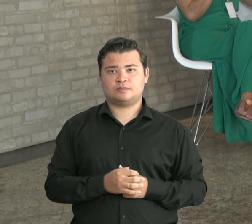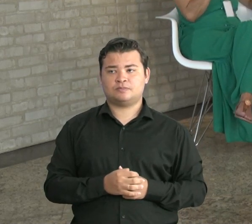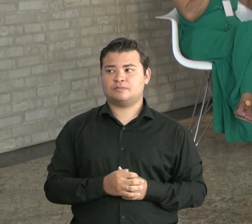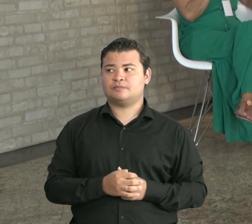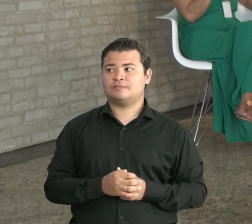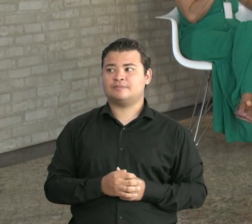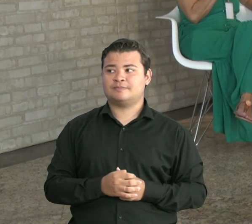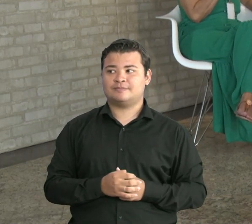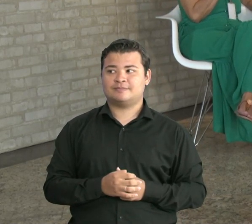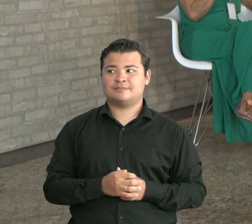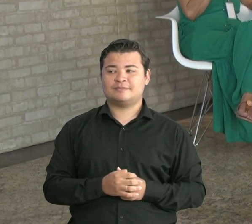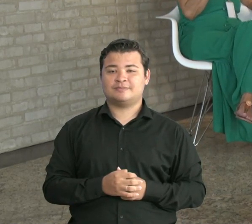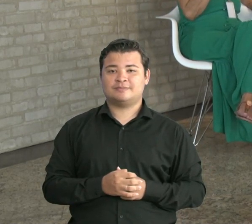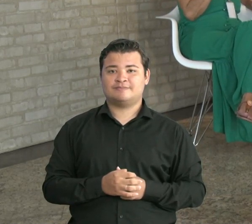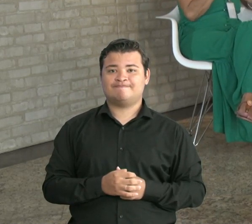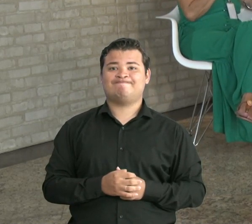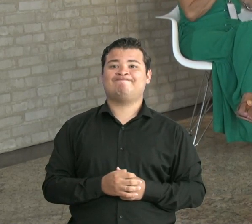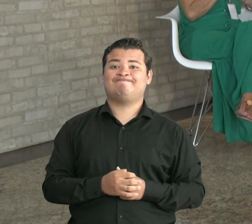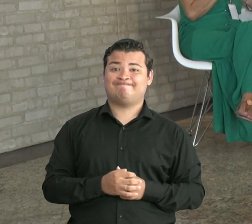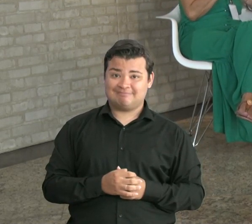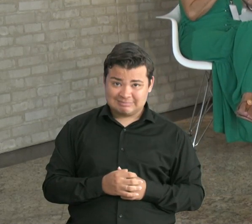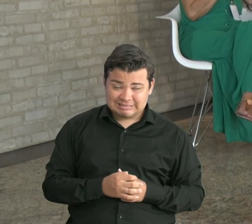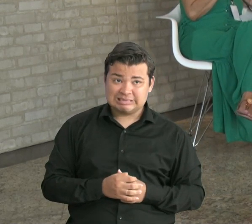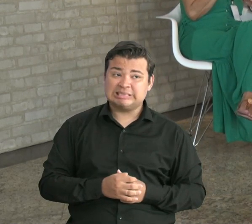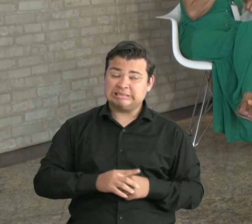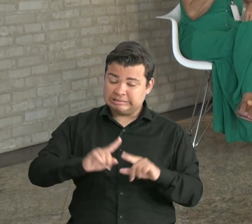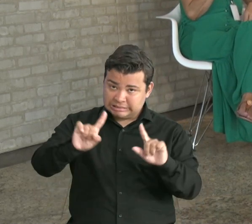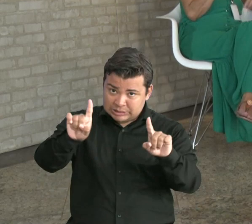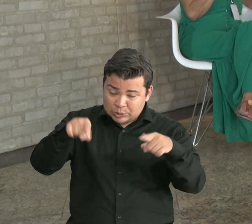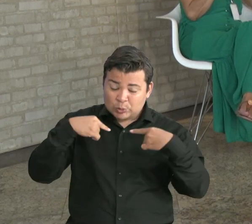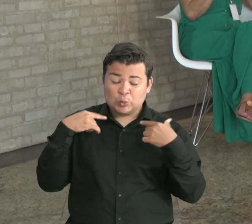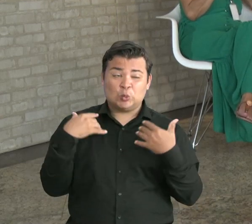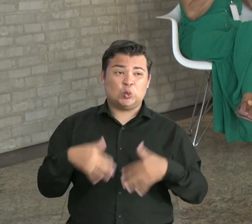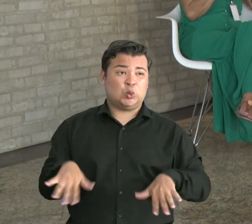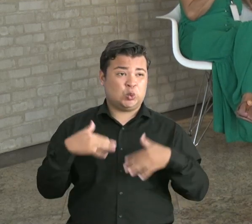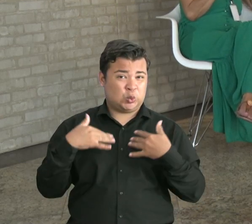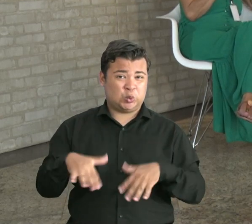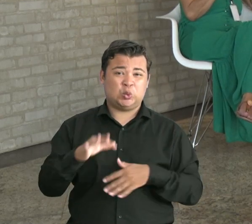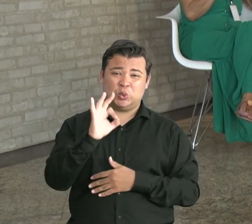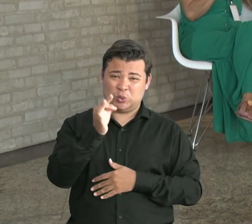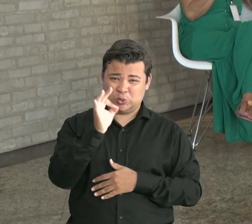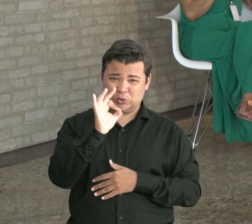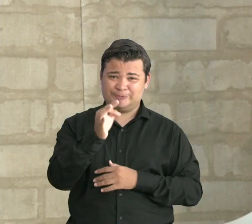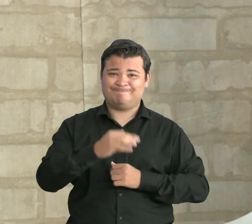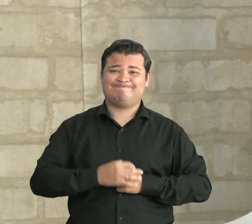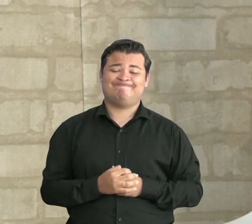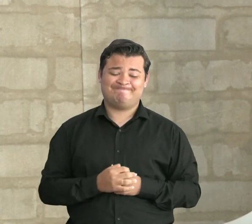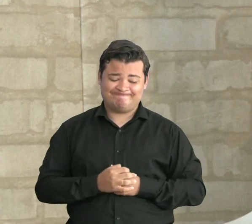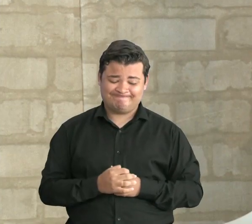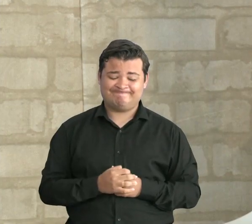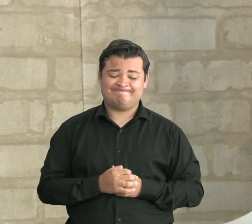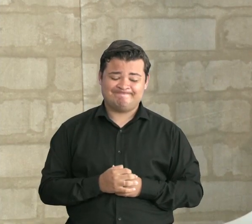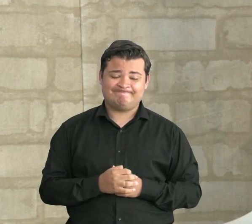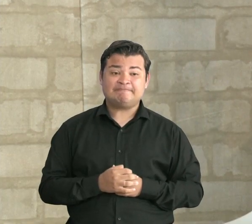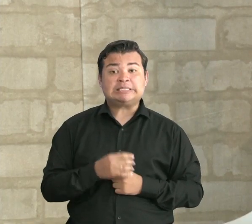Uma pergunta, é um desafio, realmente. Mesmo porque eu entendo que...